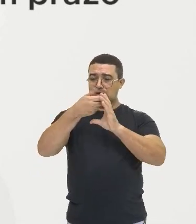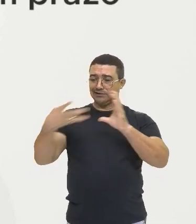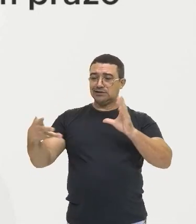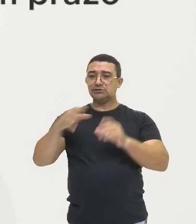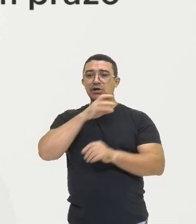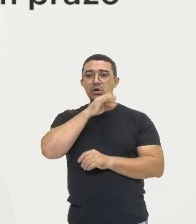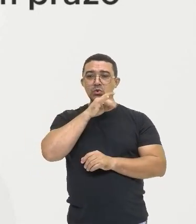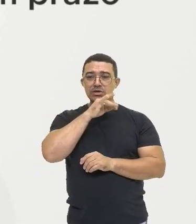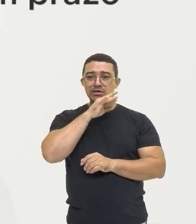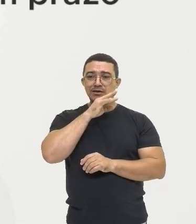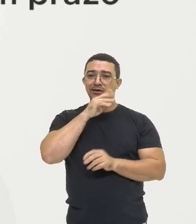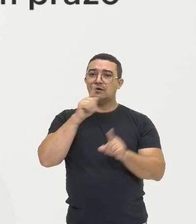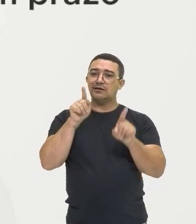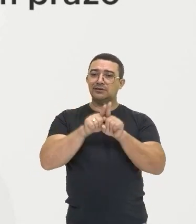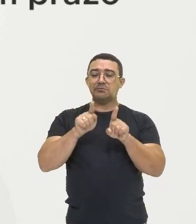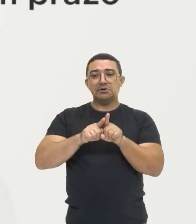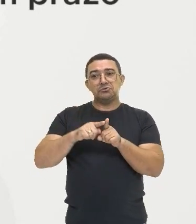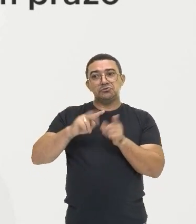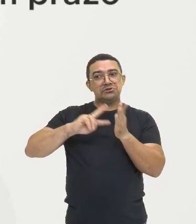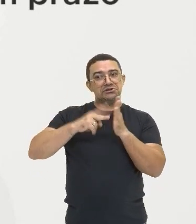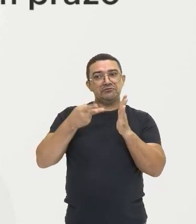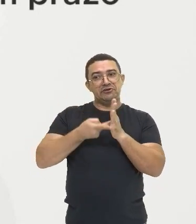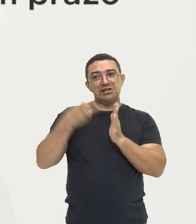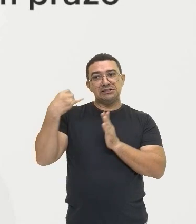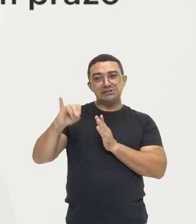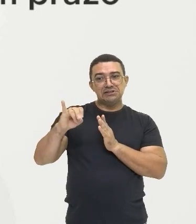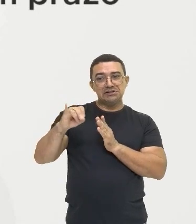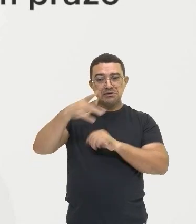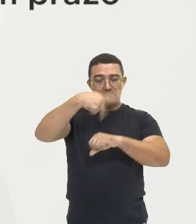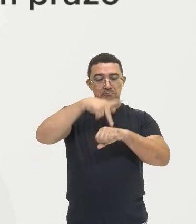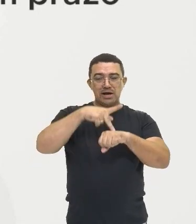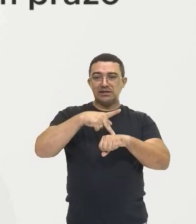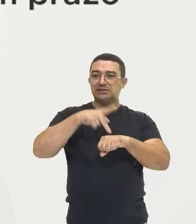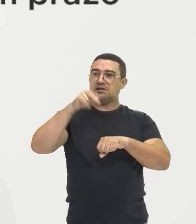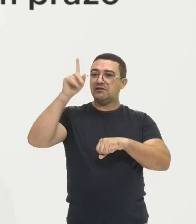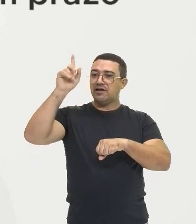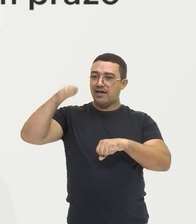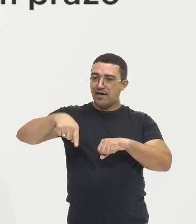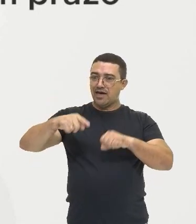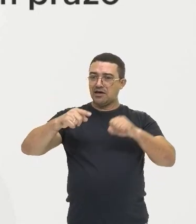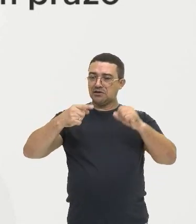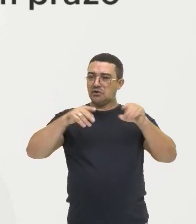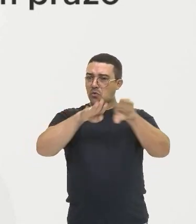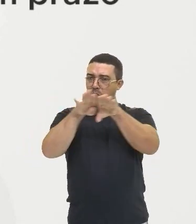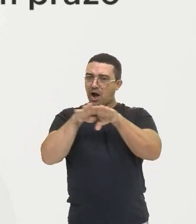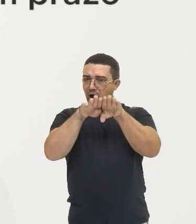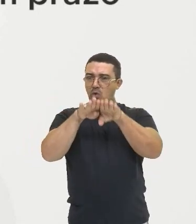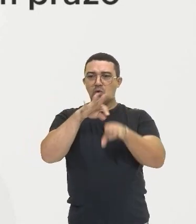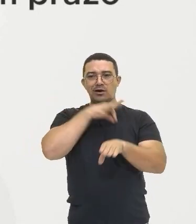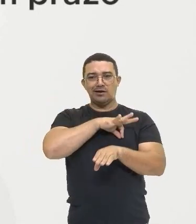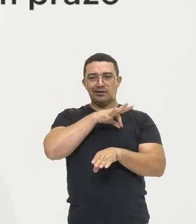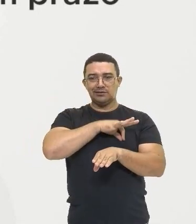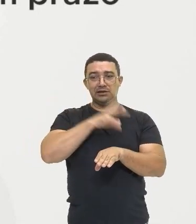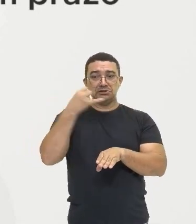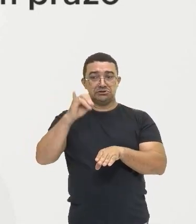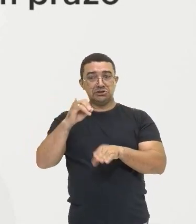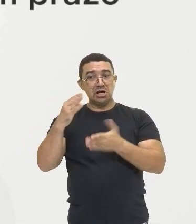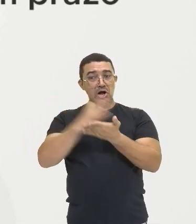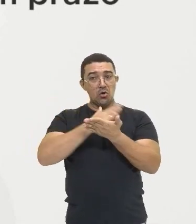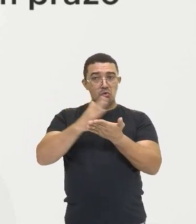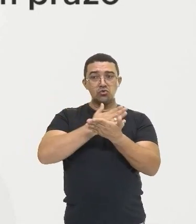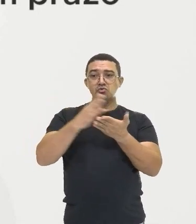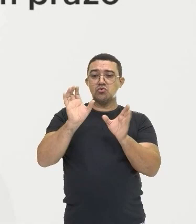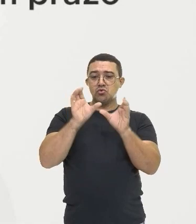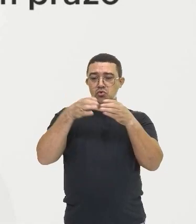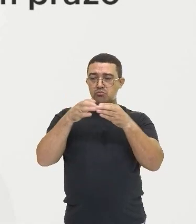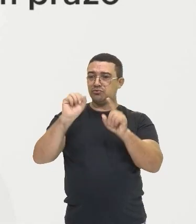esse país vai ser mais justo socialmente. Não adianta distribuir renda se alguns grupos da